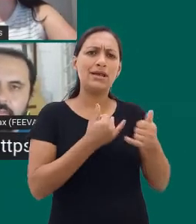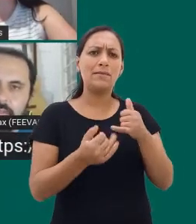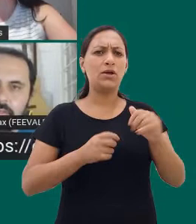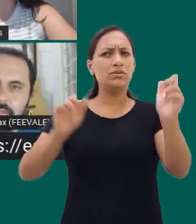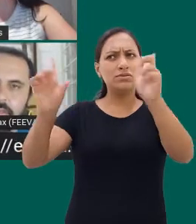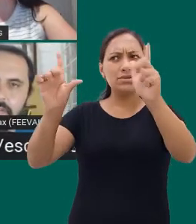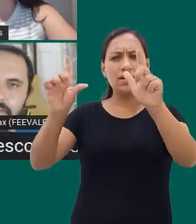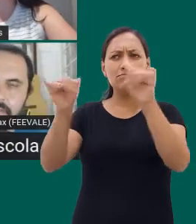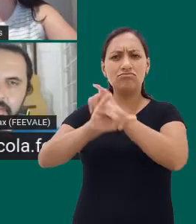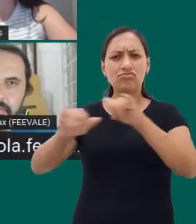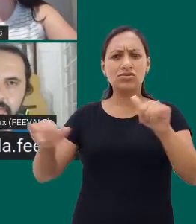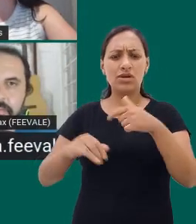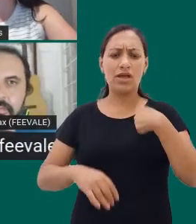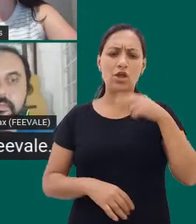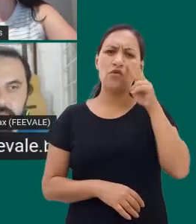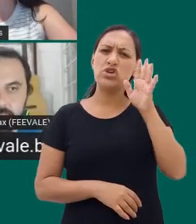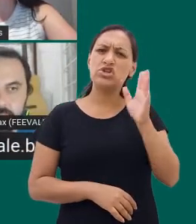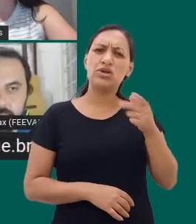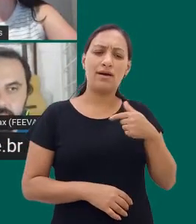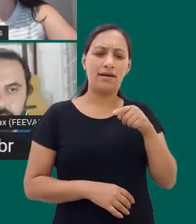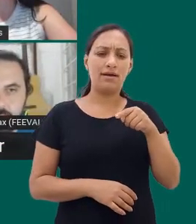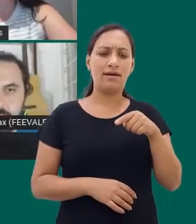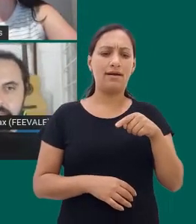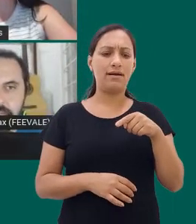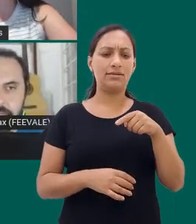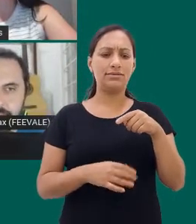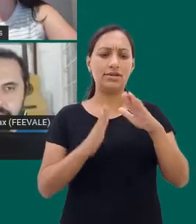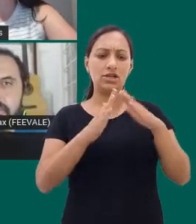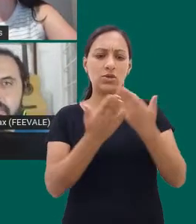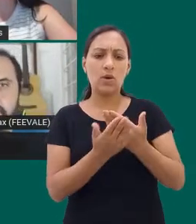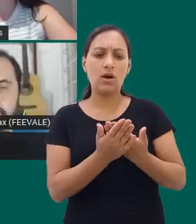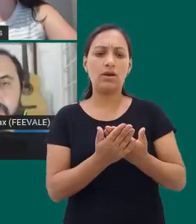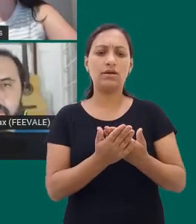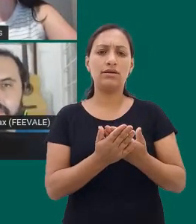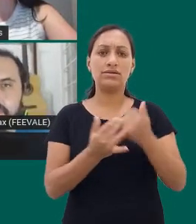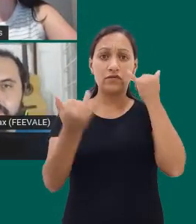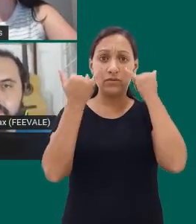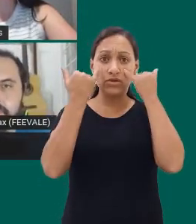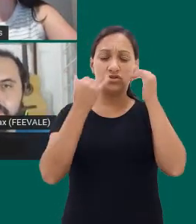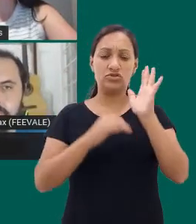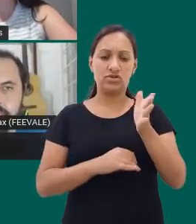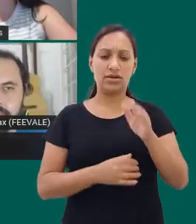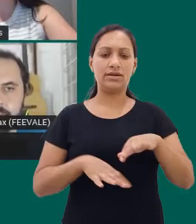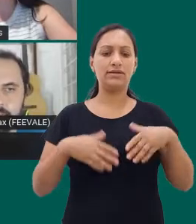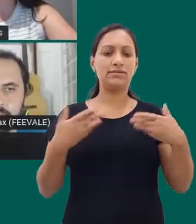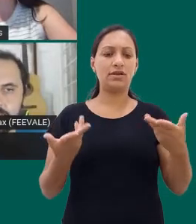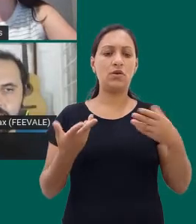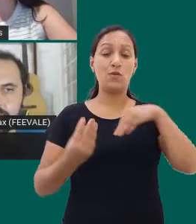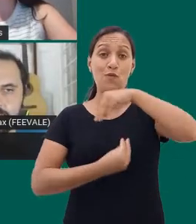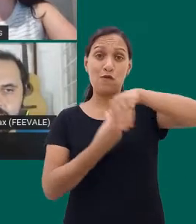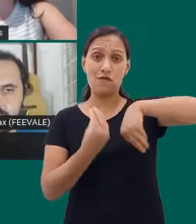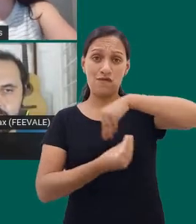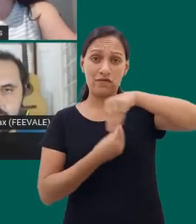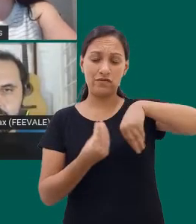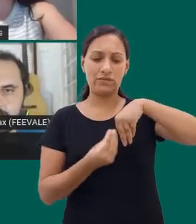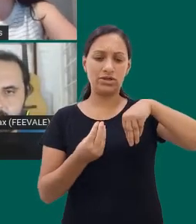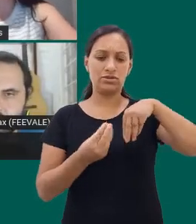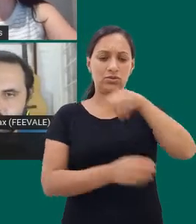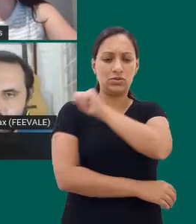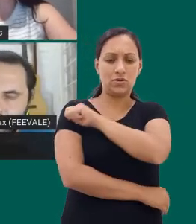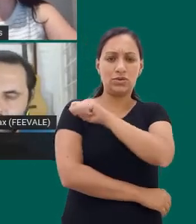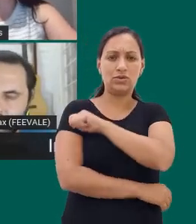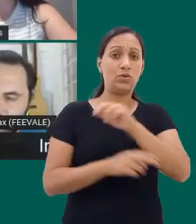estou estudando isso aí na escola, pai, sobre a Covid, os índices são esses, entende? Então, o envolvimento do estudante com